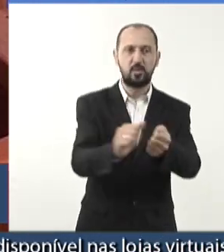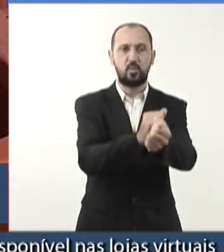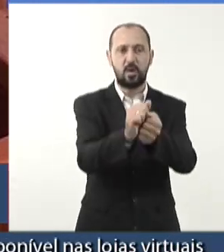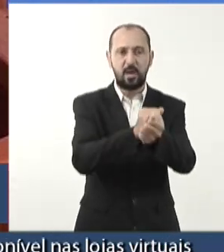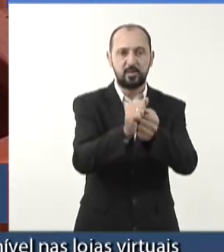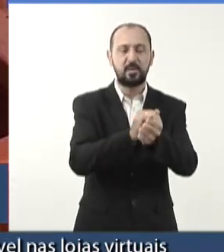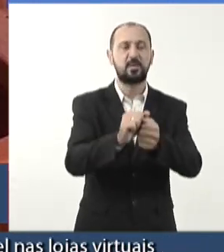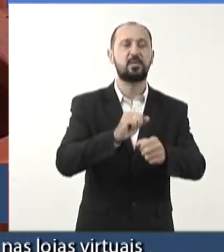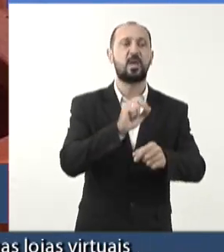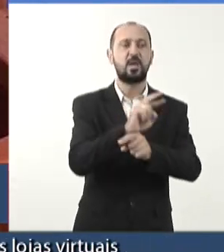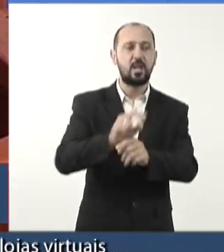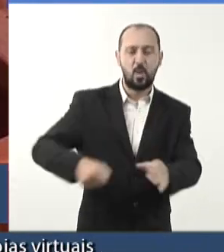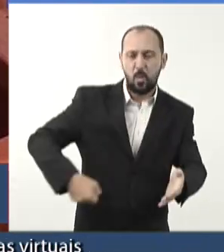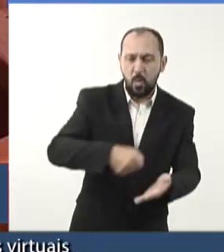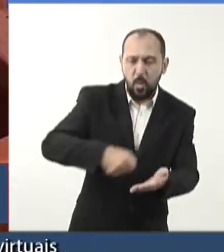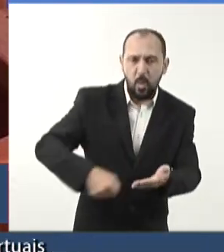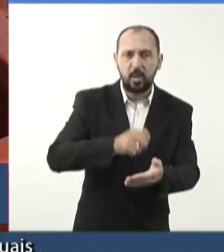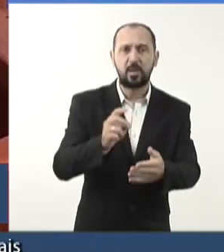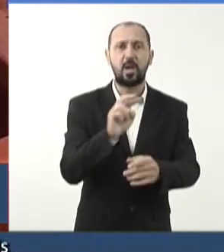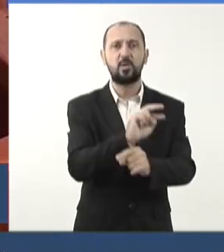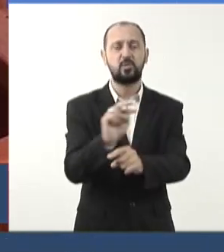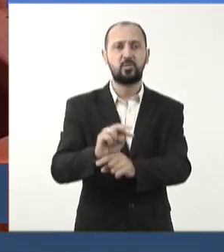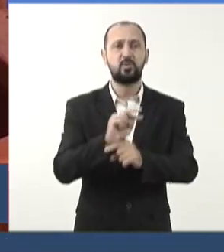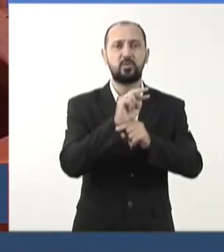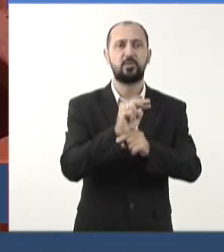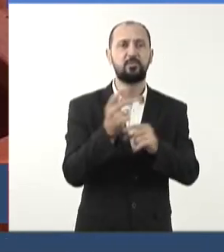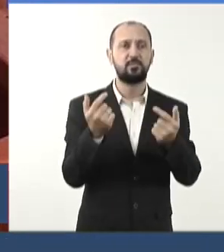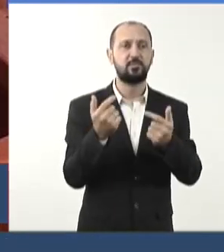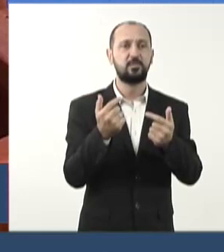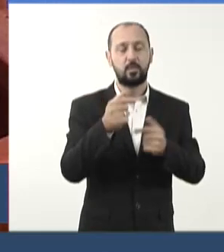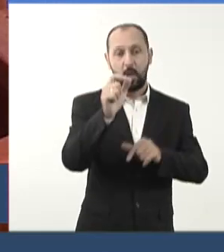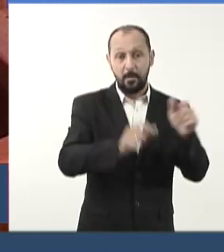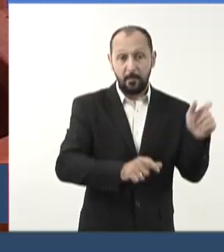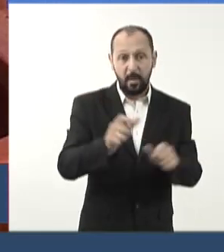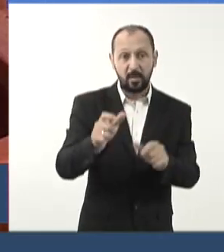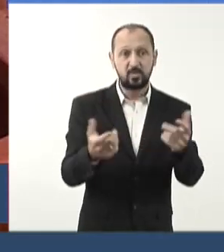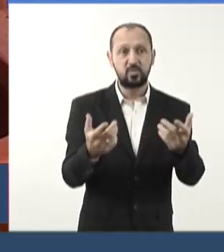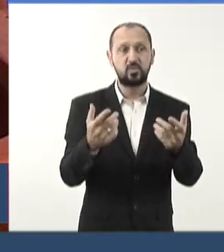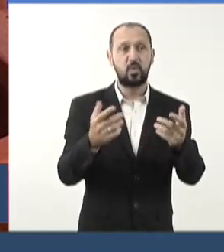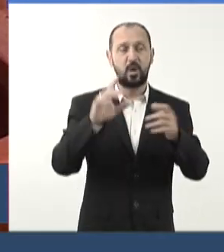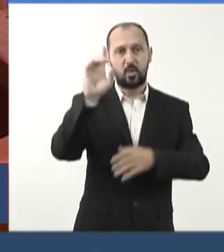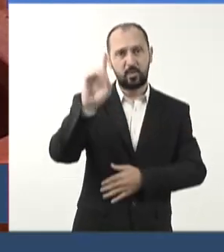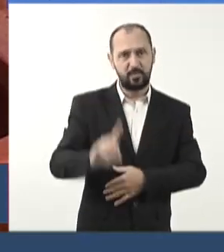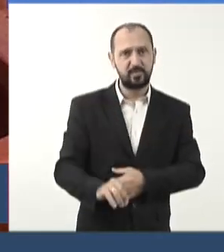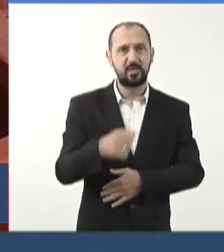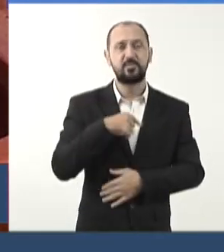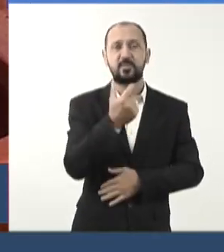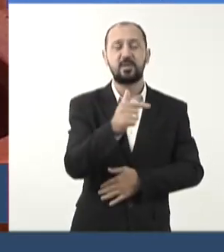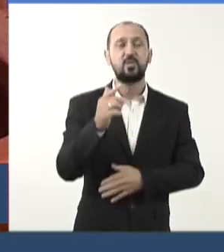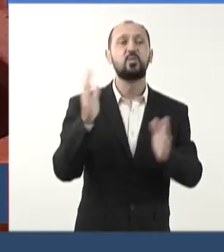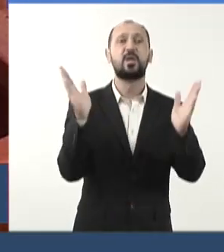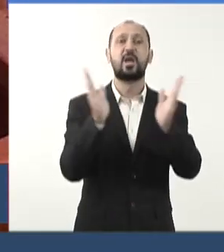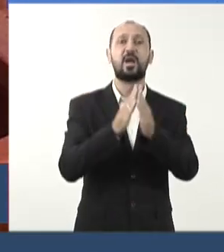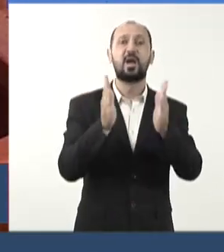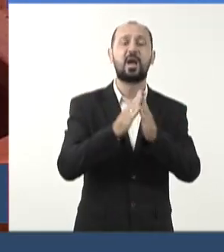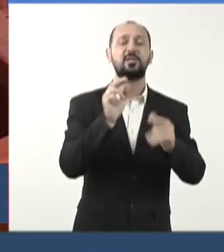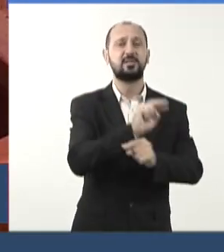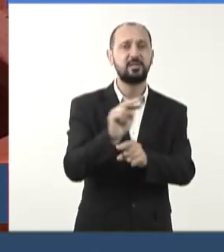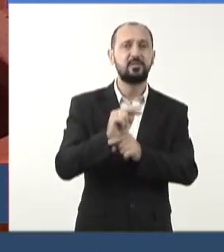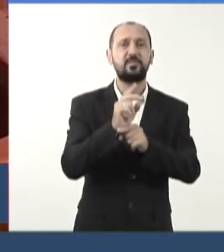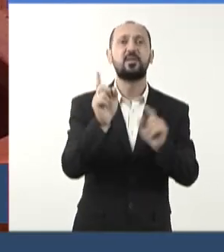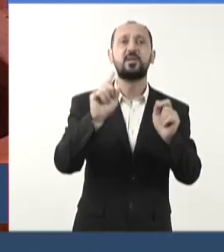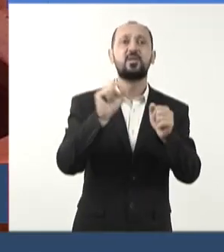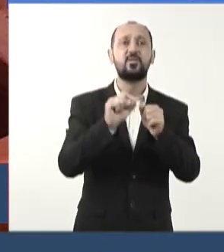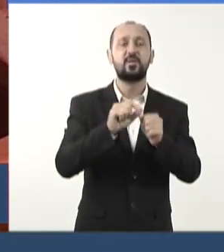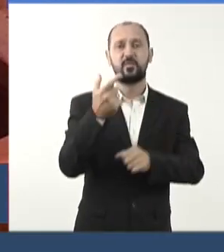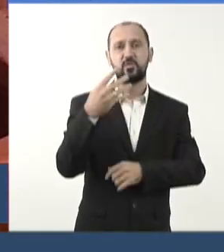quem não passa, quem não cuida de uma pessoa com deficiência, quem não está em casa nesse cuidado e que não